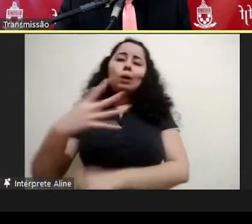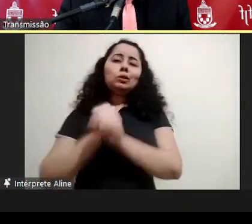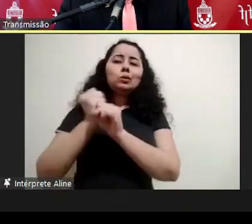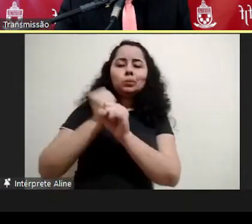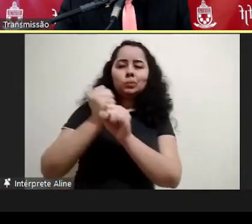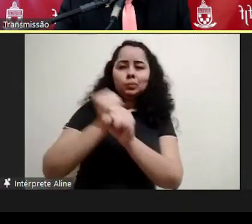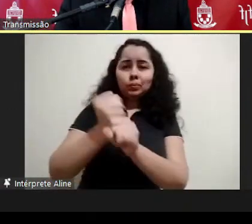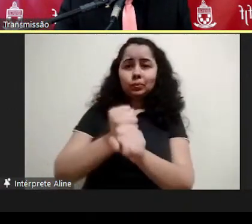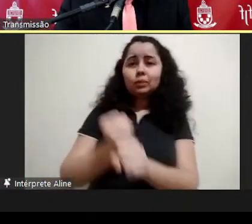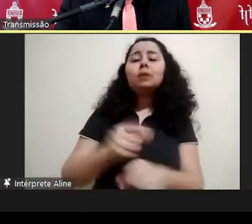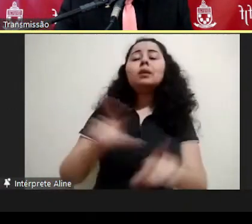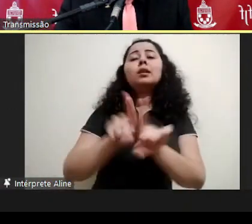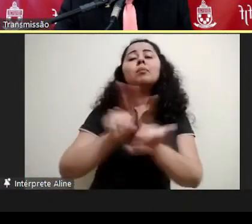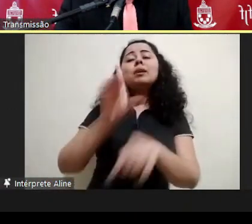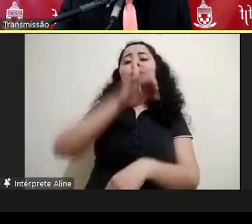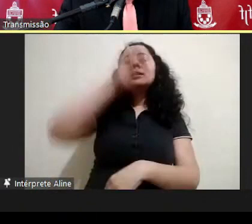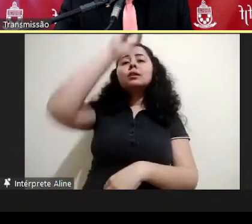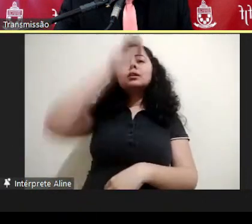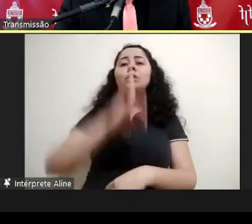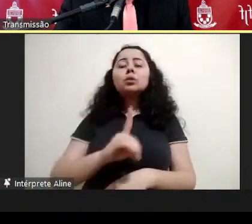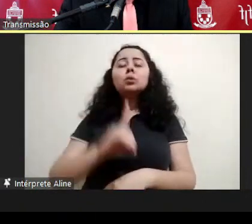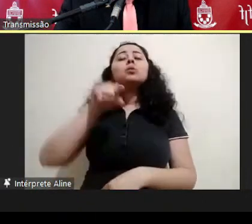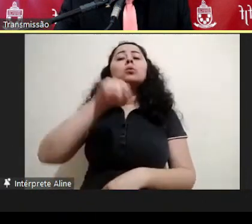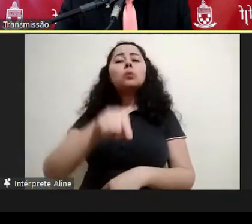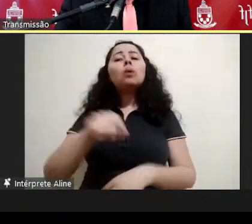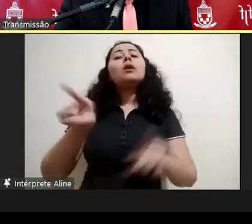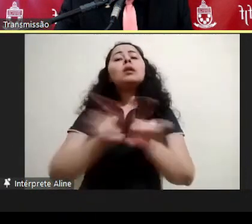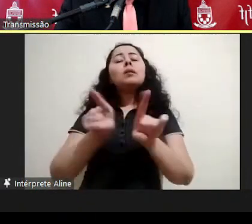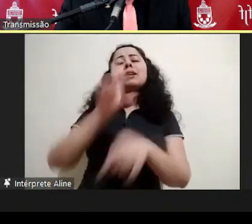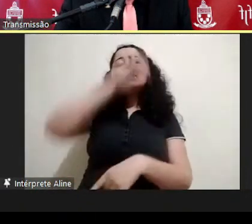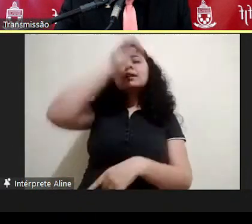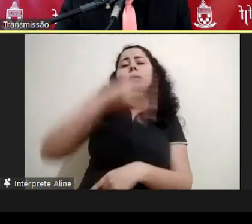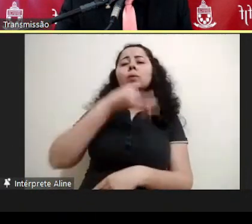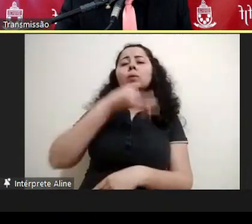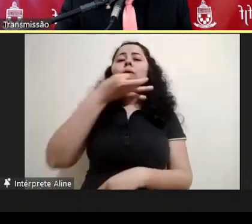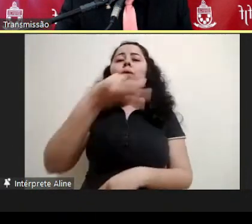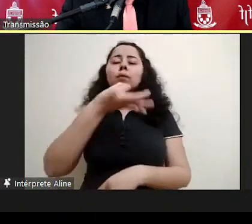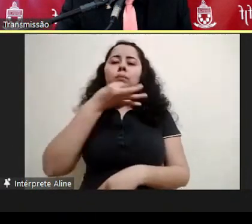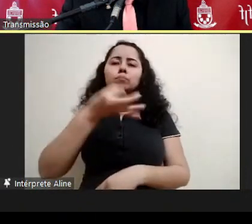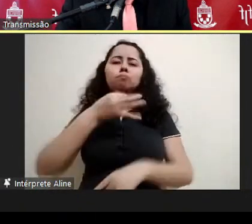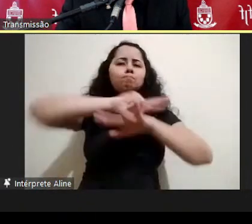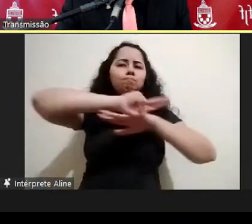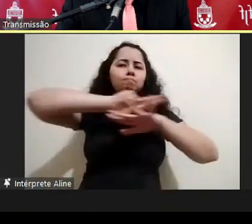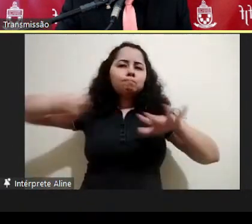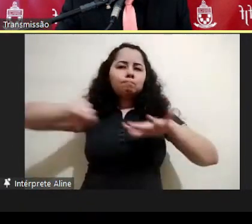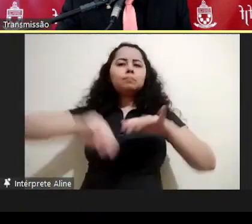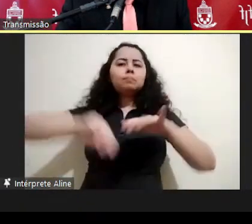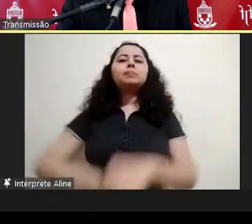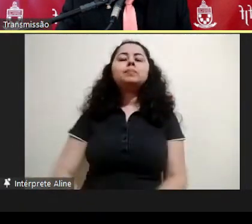unidade, diretor da Rádio Facom e diretor da produtora Multimeios.